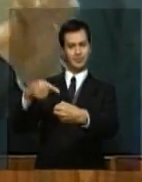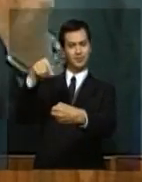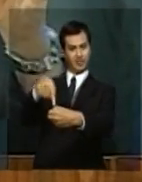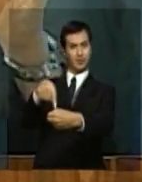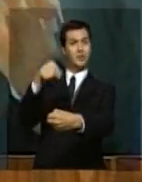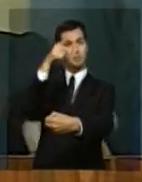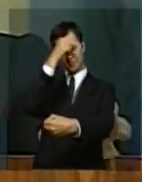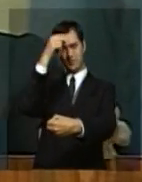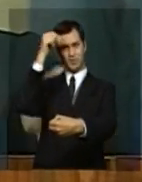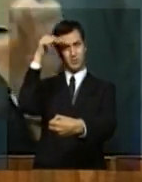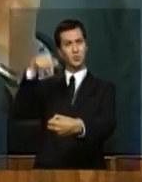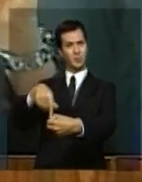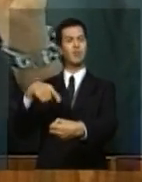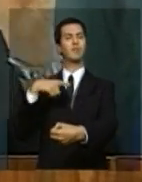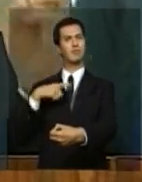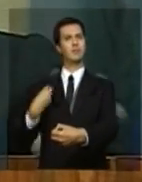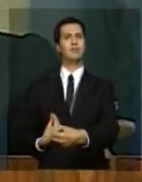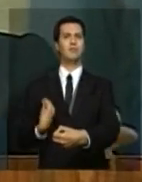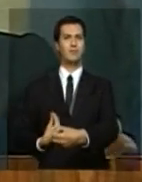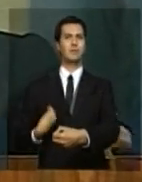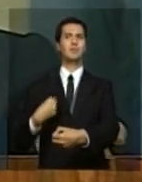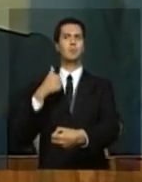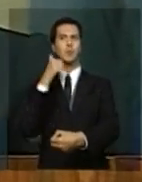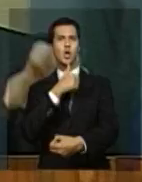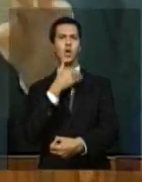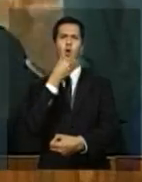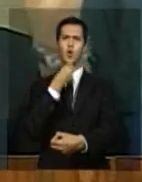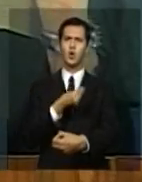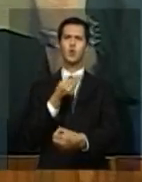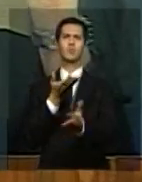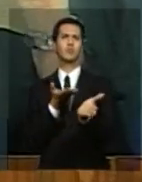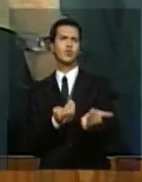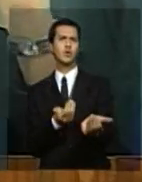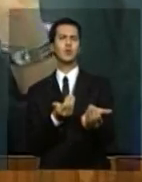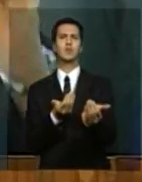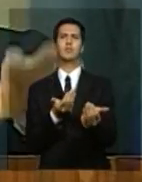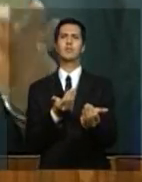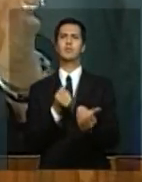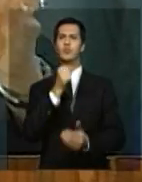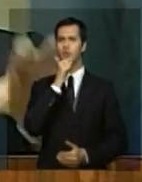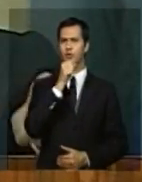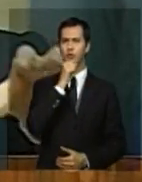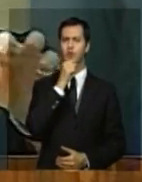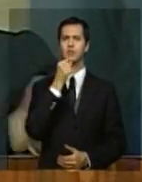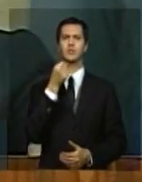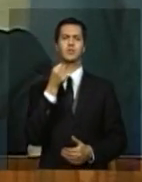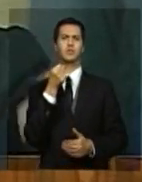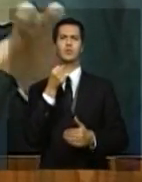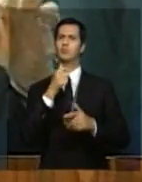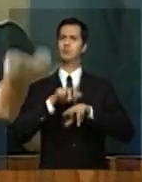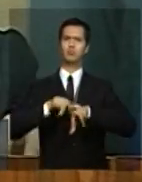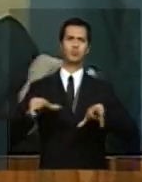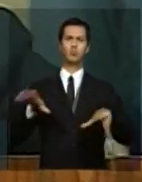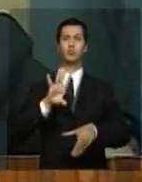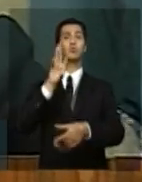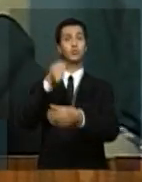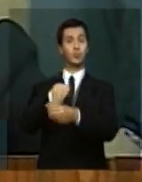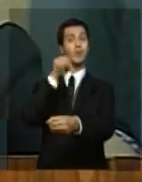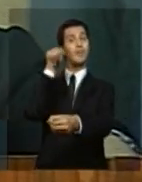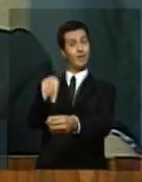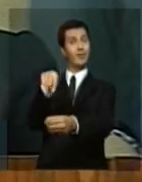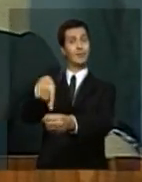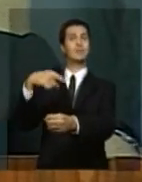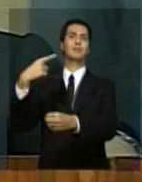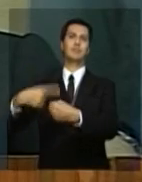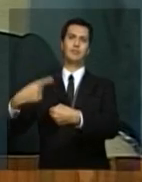está onde o jovem está onde o homem está onde os idosos as idosas estão que as políticas